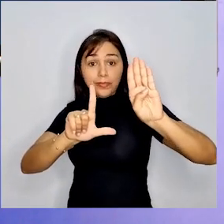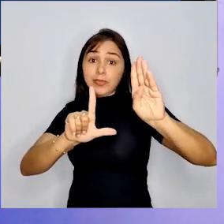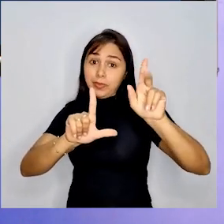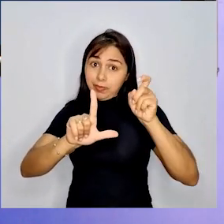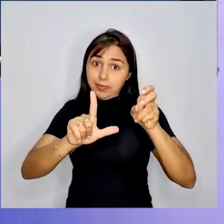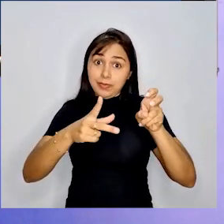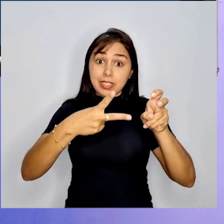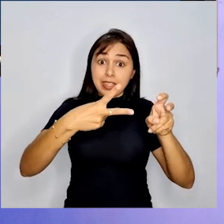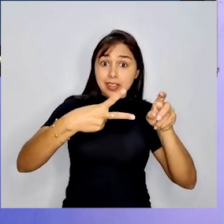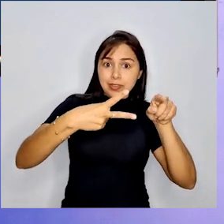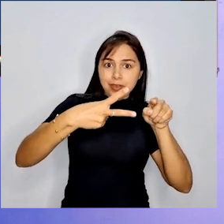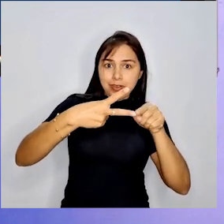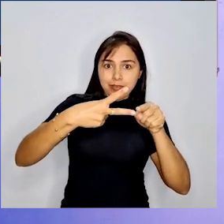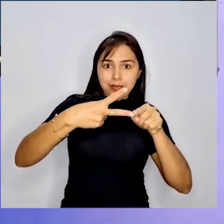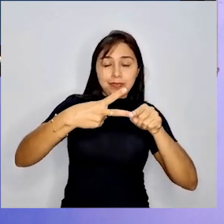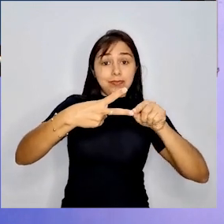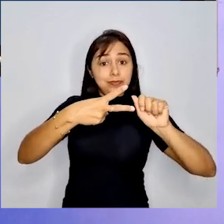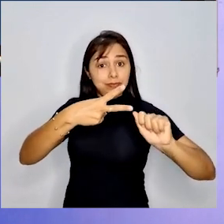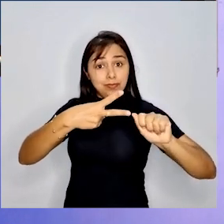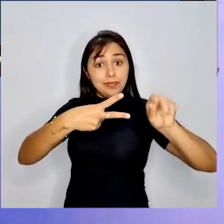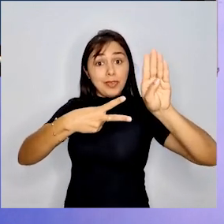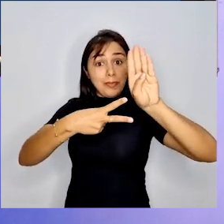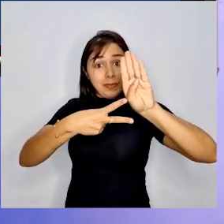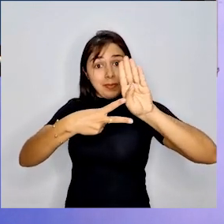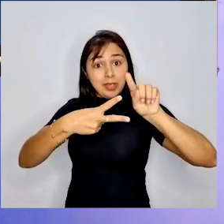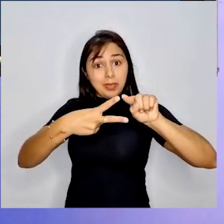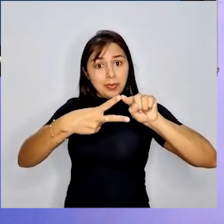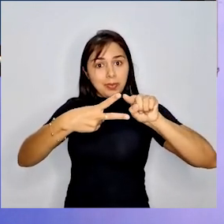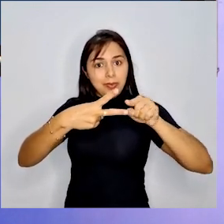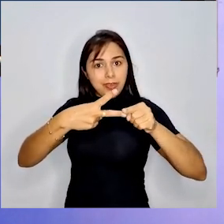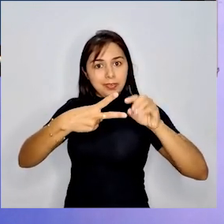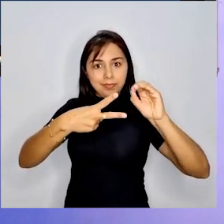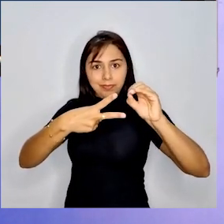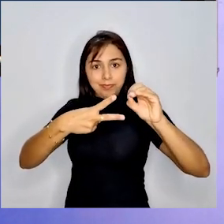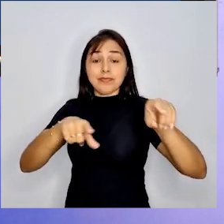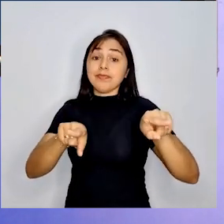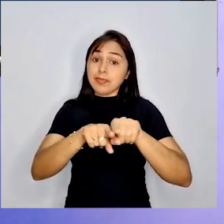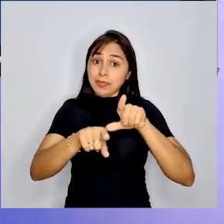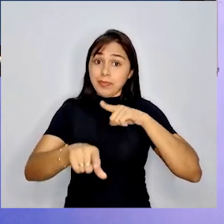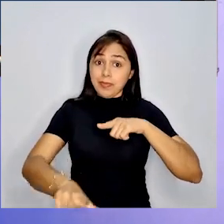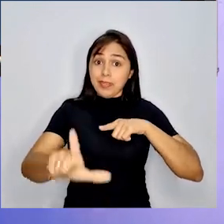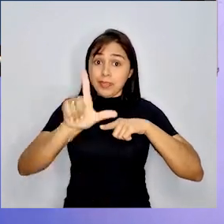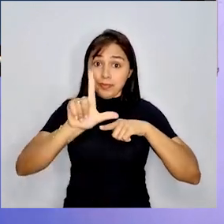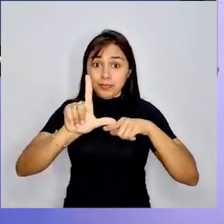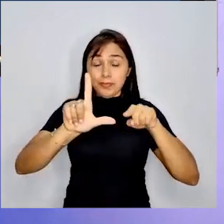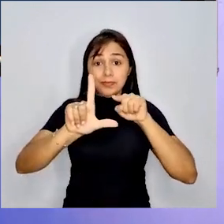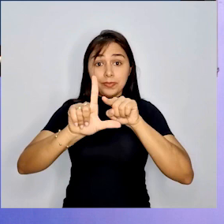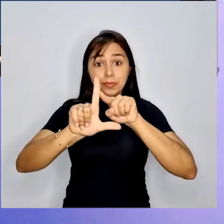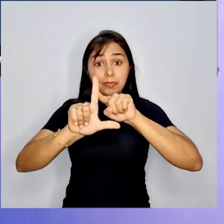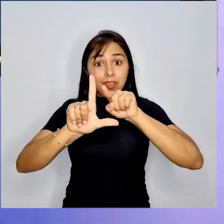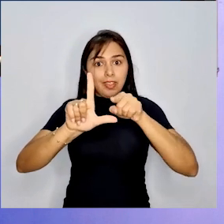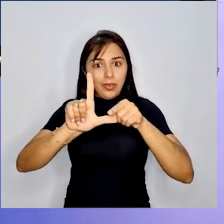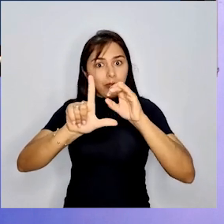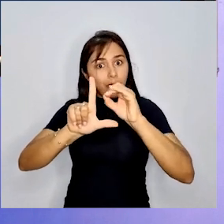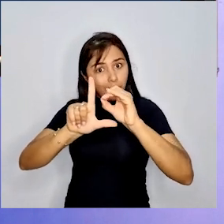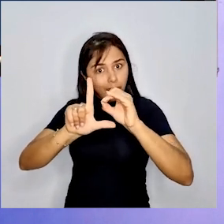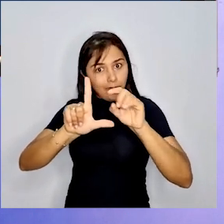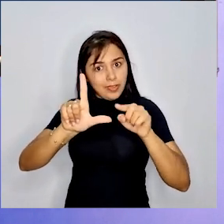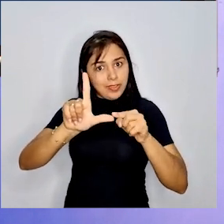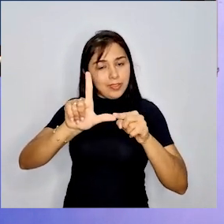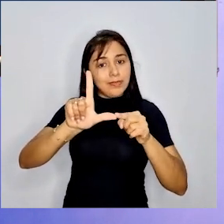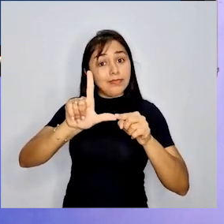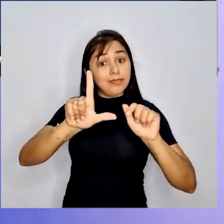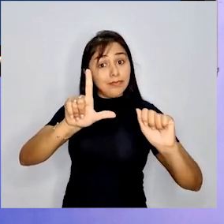AOB é esse ângulo aqui. E o ângulo B, olha só, BOC, esse ângulo em azul,